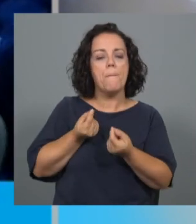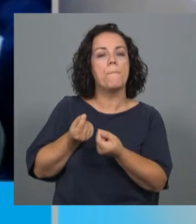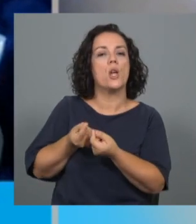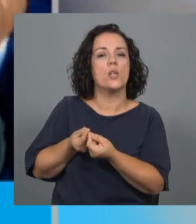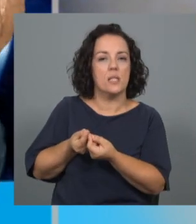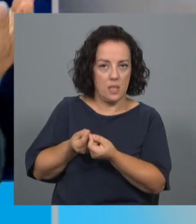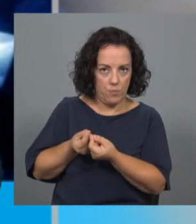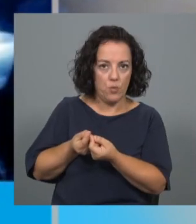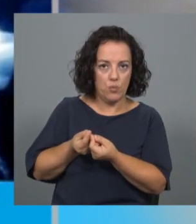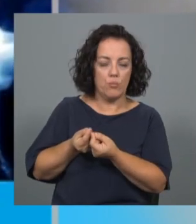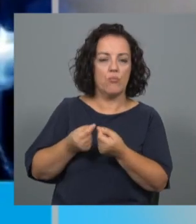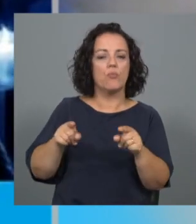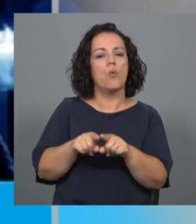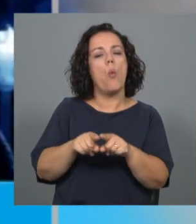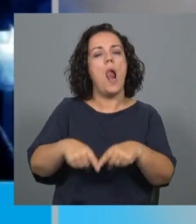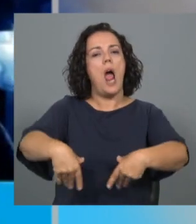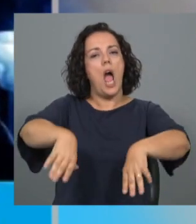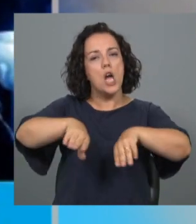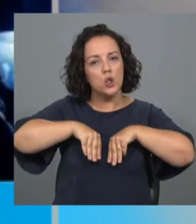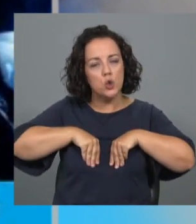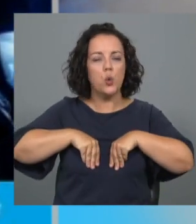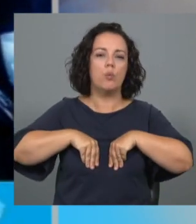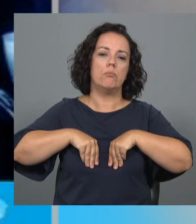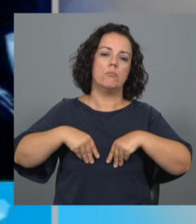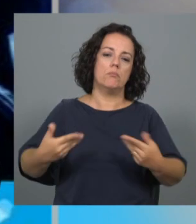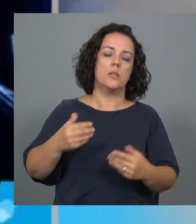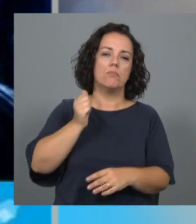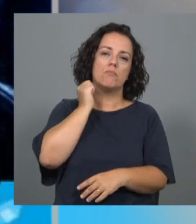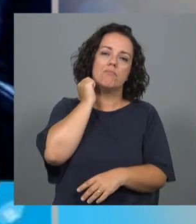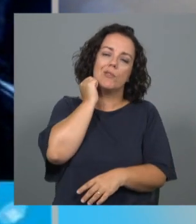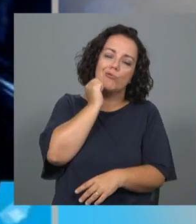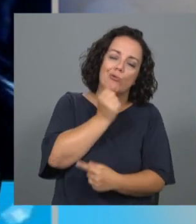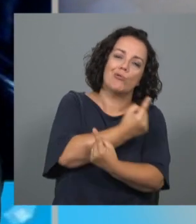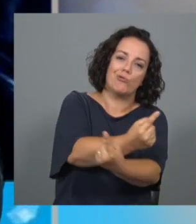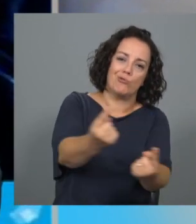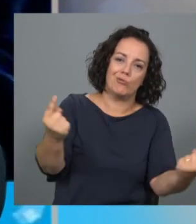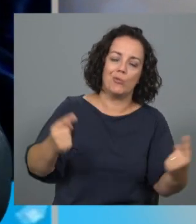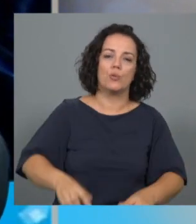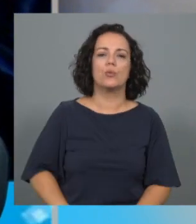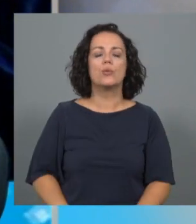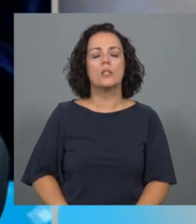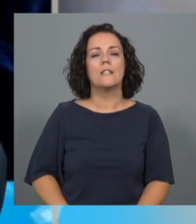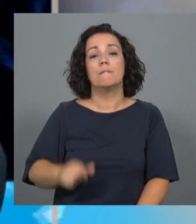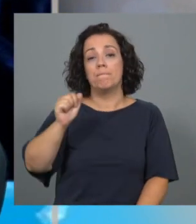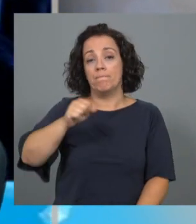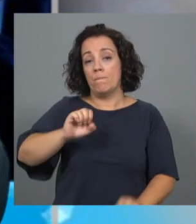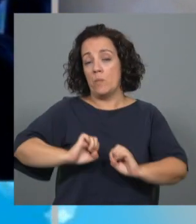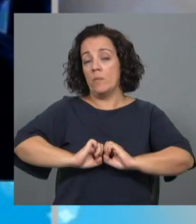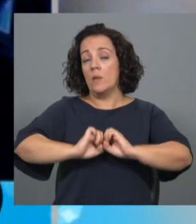e a assumirmos um bocadinho as dores de todos. Obviamente que